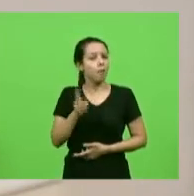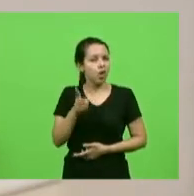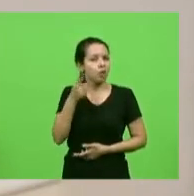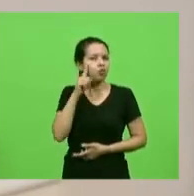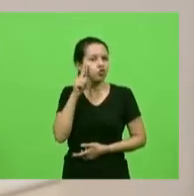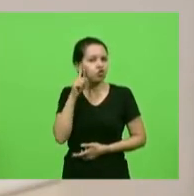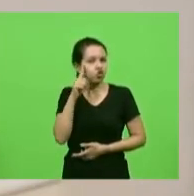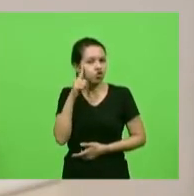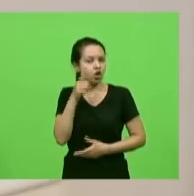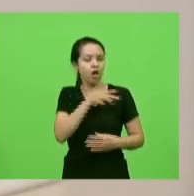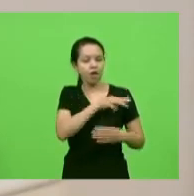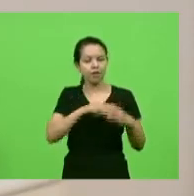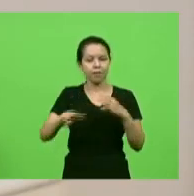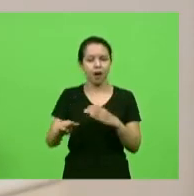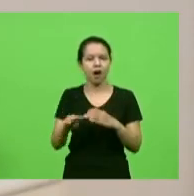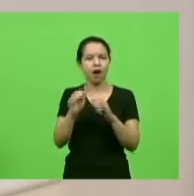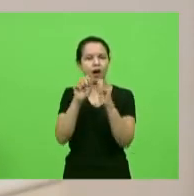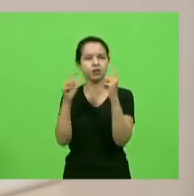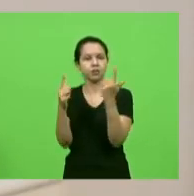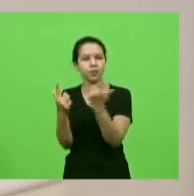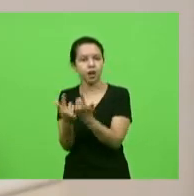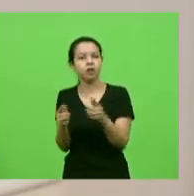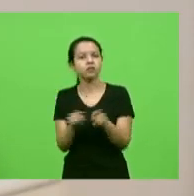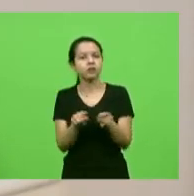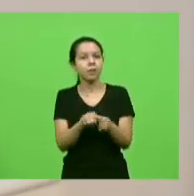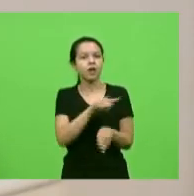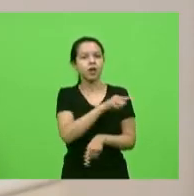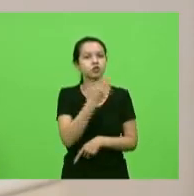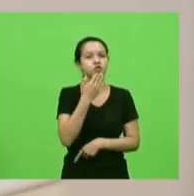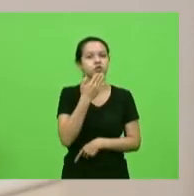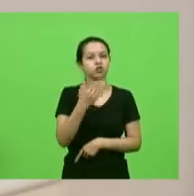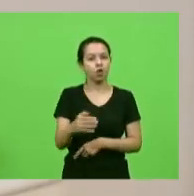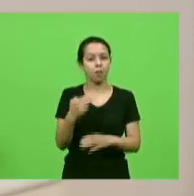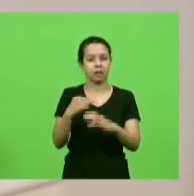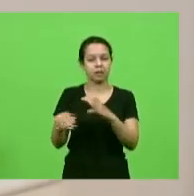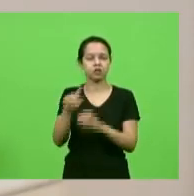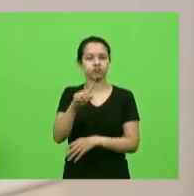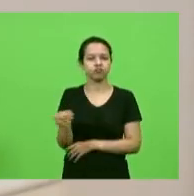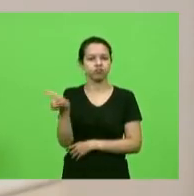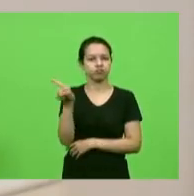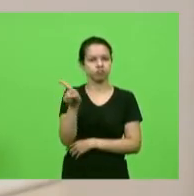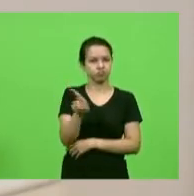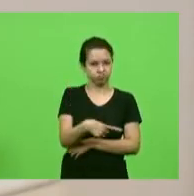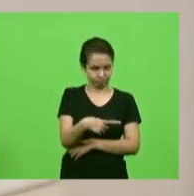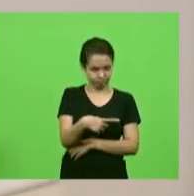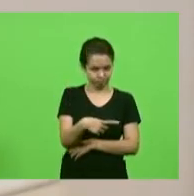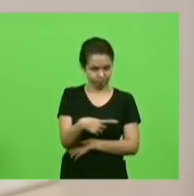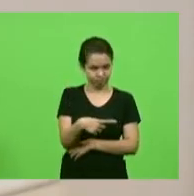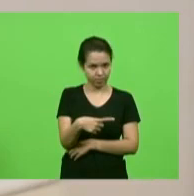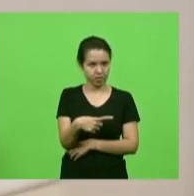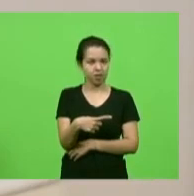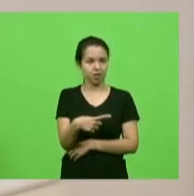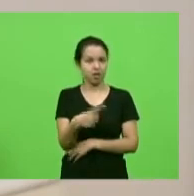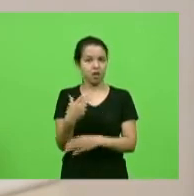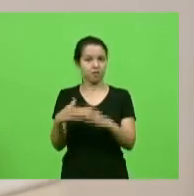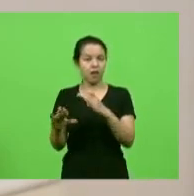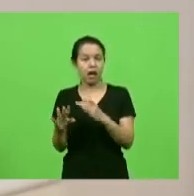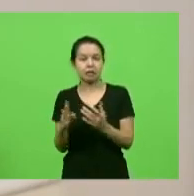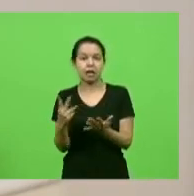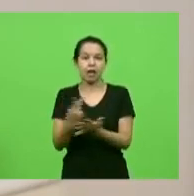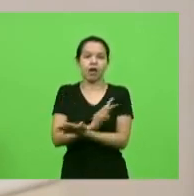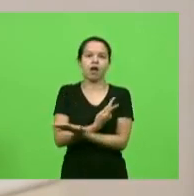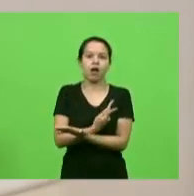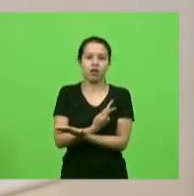Legislativa, solicitou que fosse desconsiderada a mensagem supostamente enviada por equívoco, eis que ainda pendia